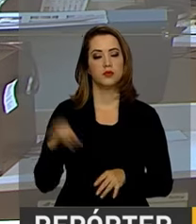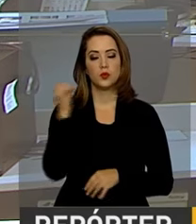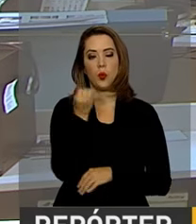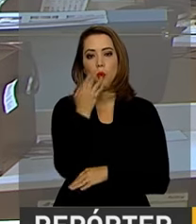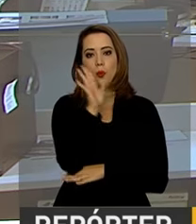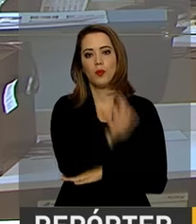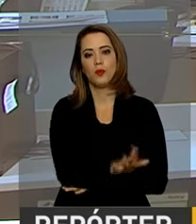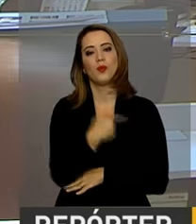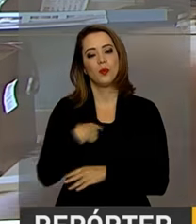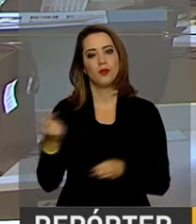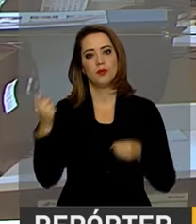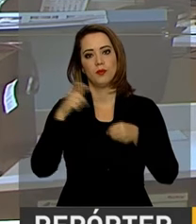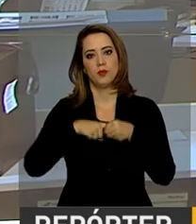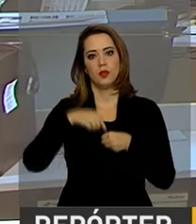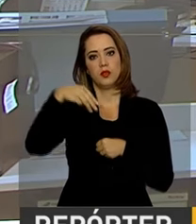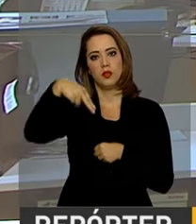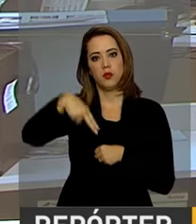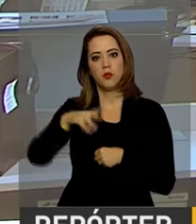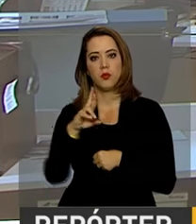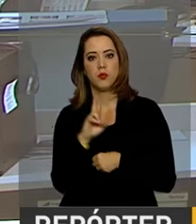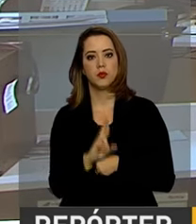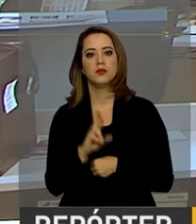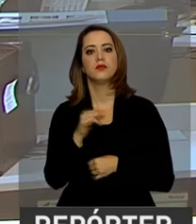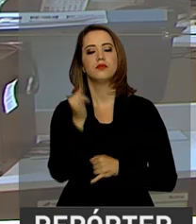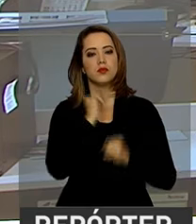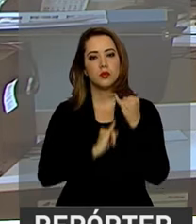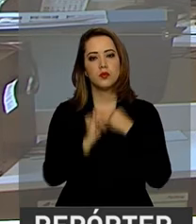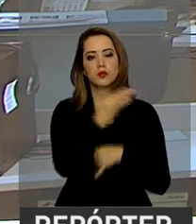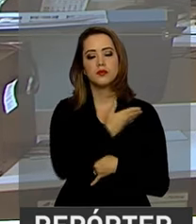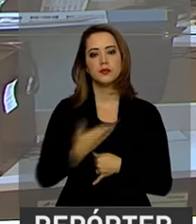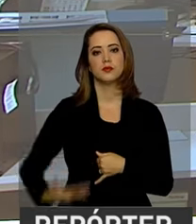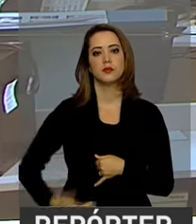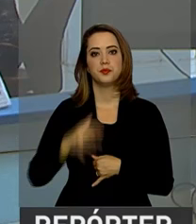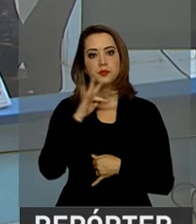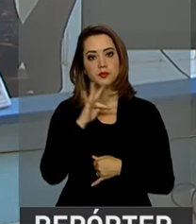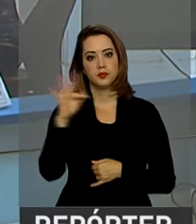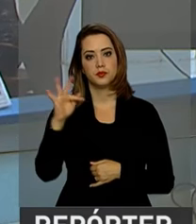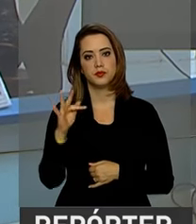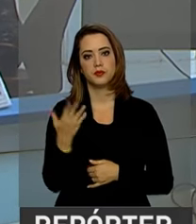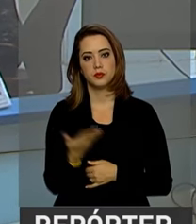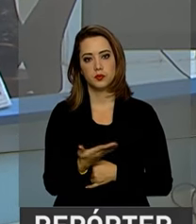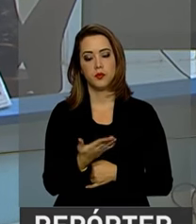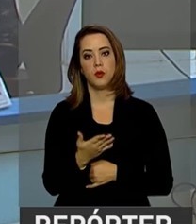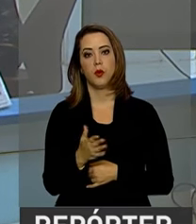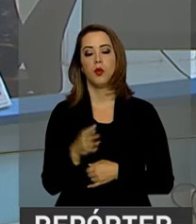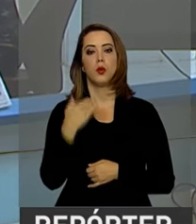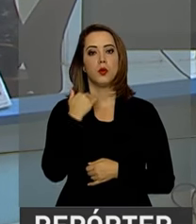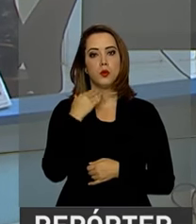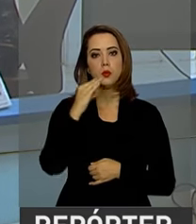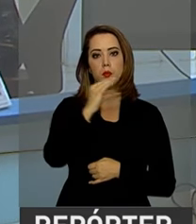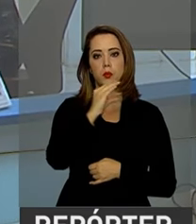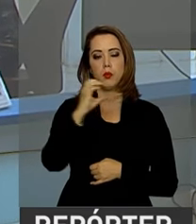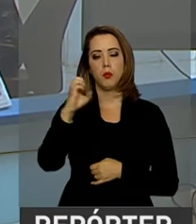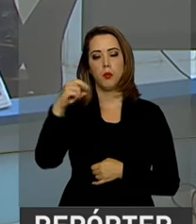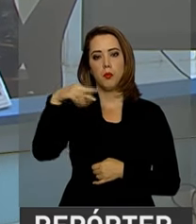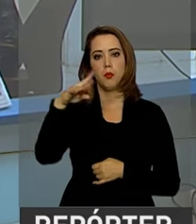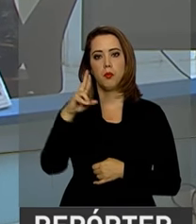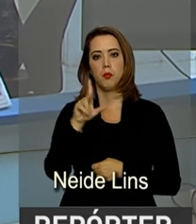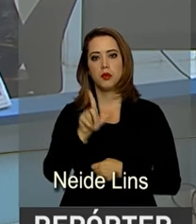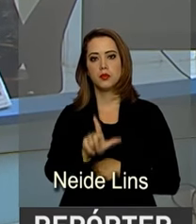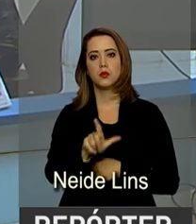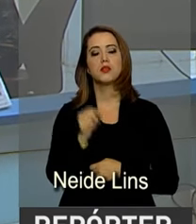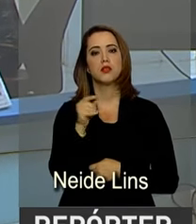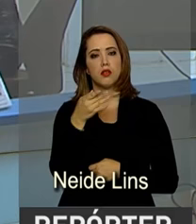Olá, boa tarde. Estamos de volta com repórter NBR e as notícias do governo federal. O Banco Central informou que está monitorando o